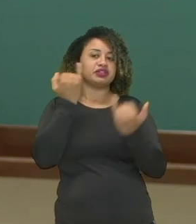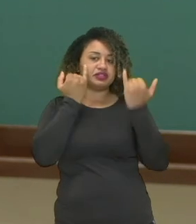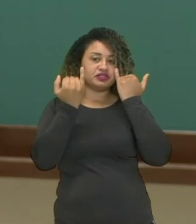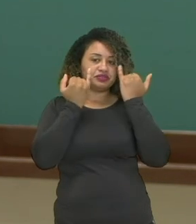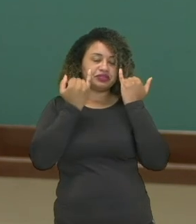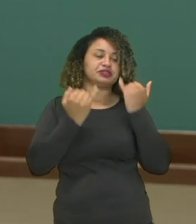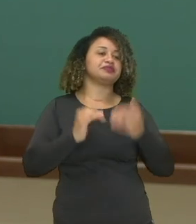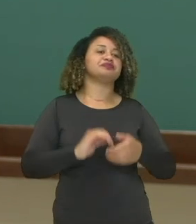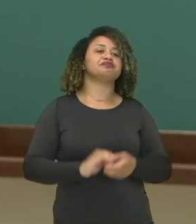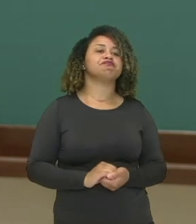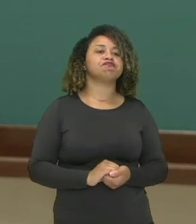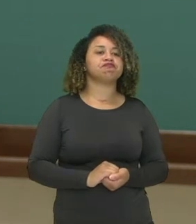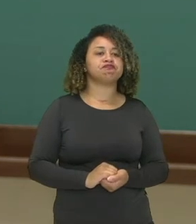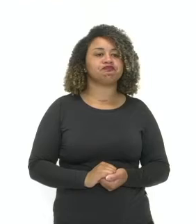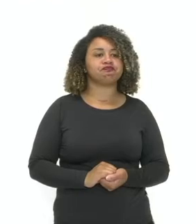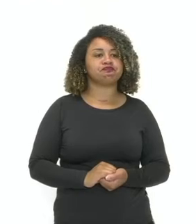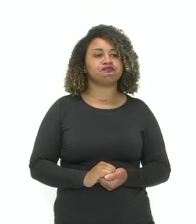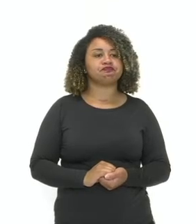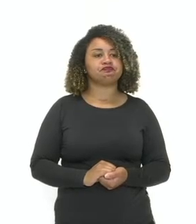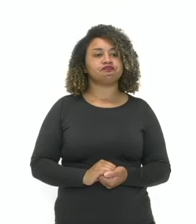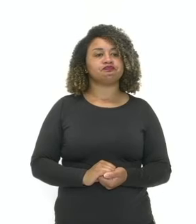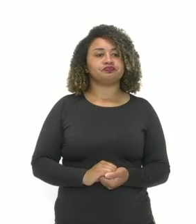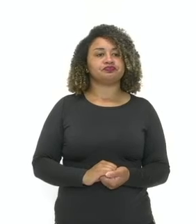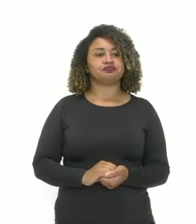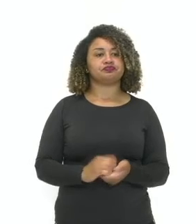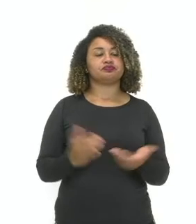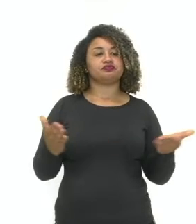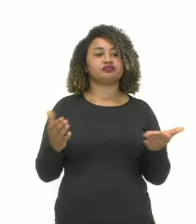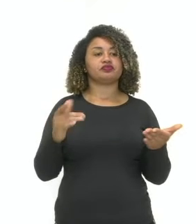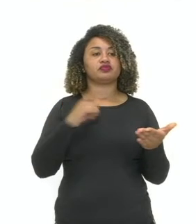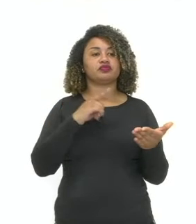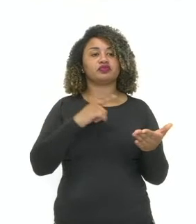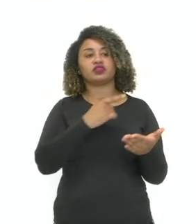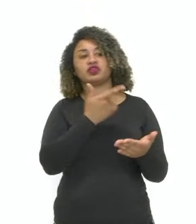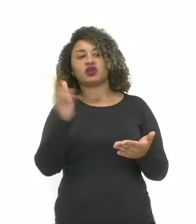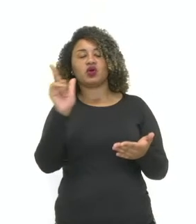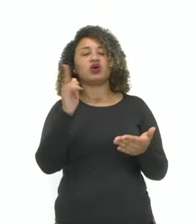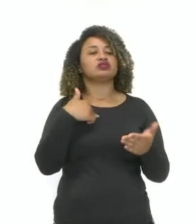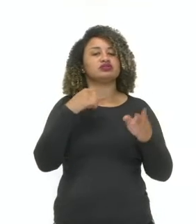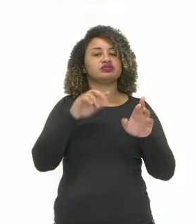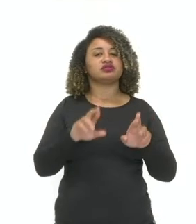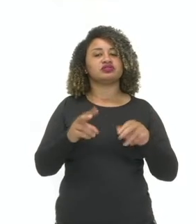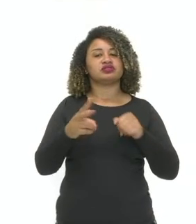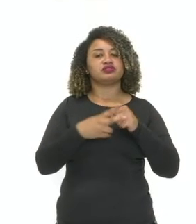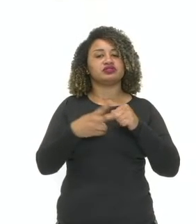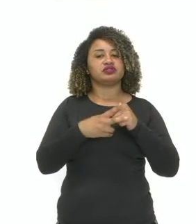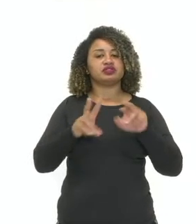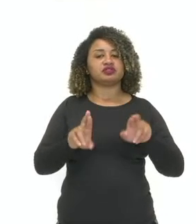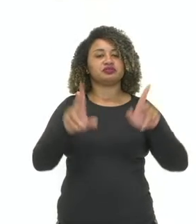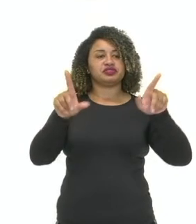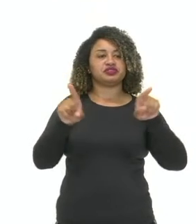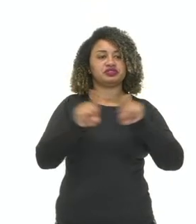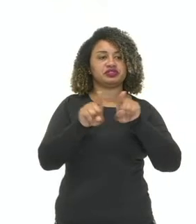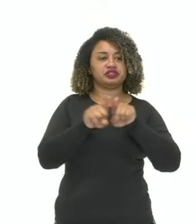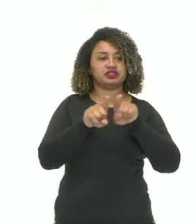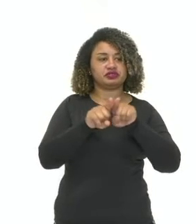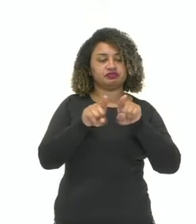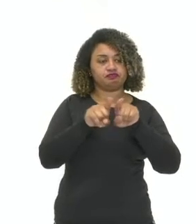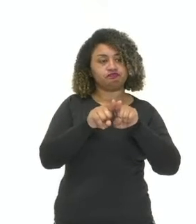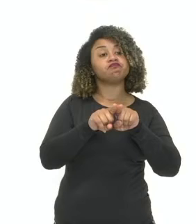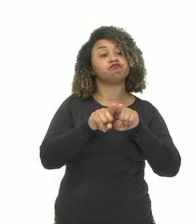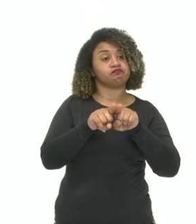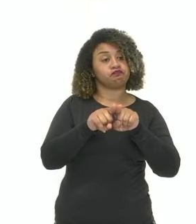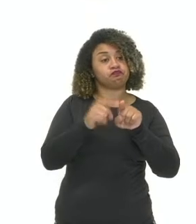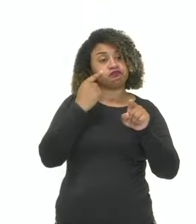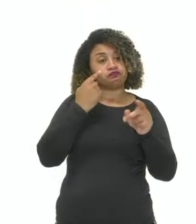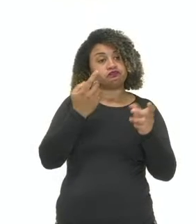acordo? Bueno, aqui temos outras irregularidades aqui, ó. Andar e tener, vamos a